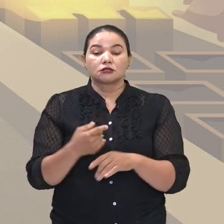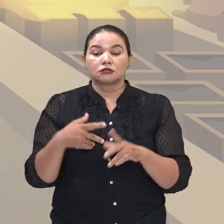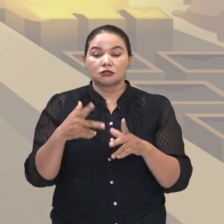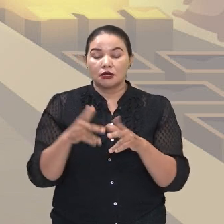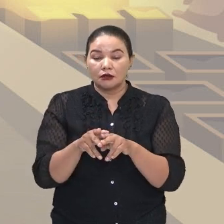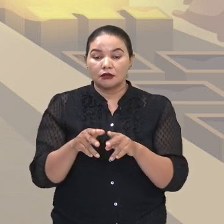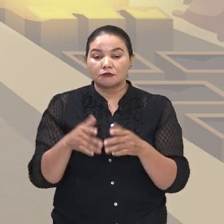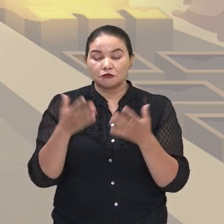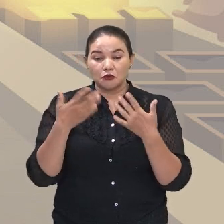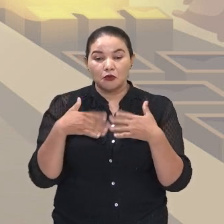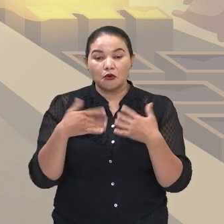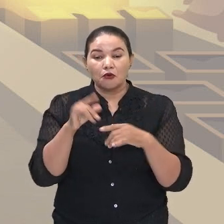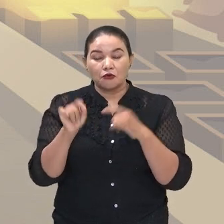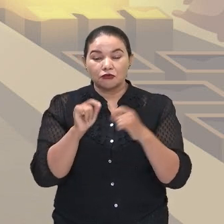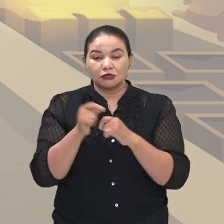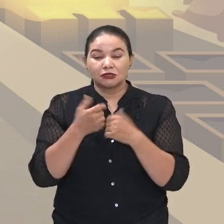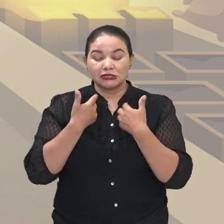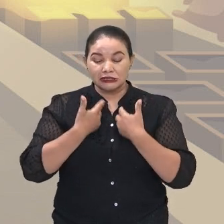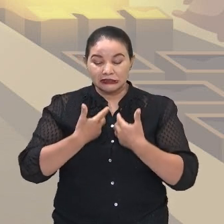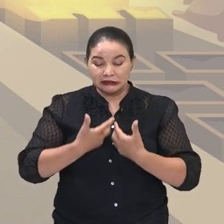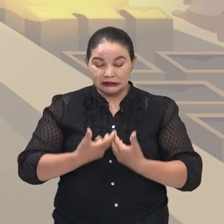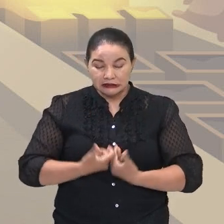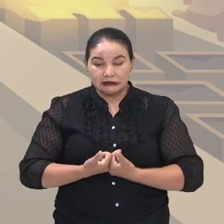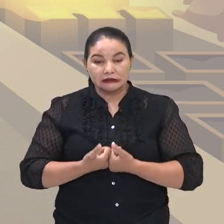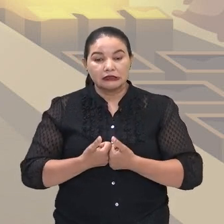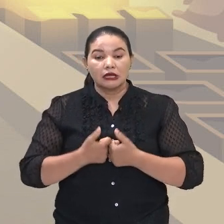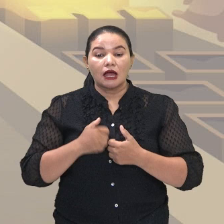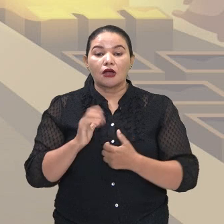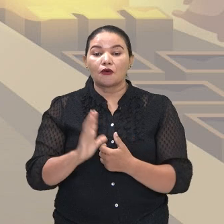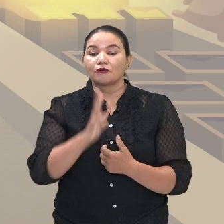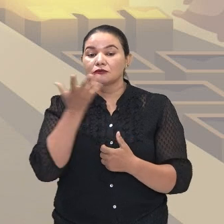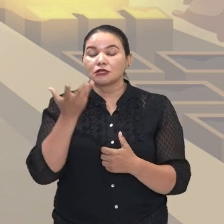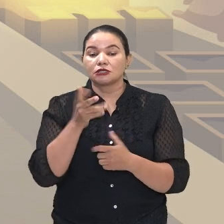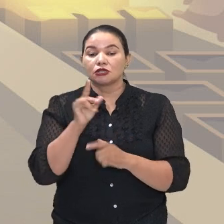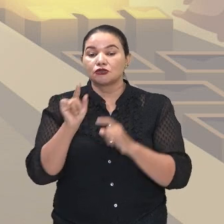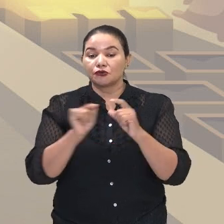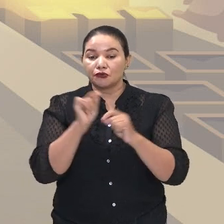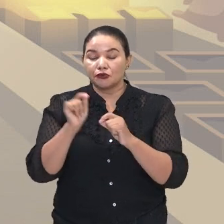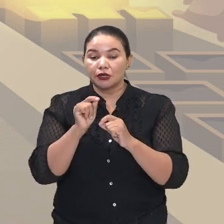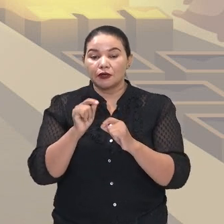da exaustão, do cansaço, ocorressem vários